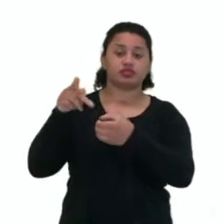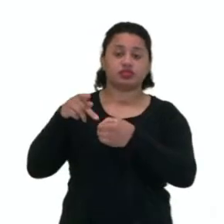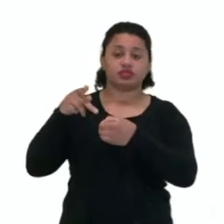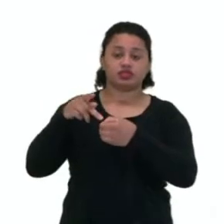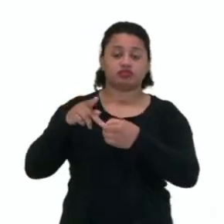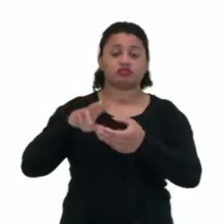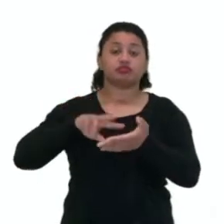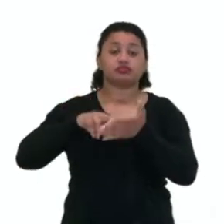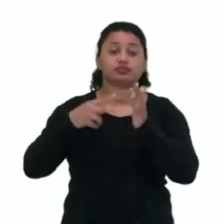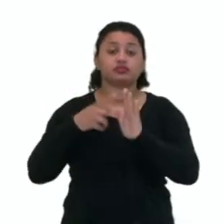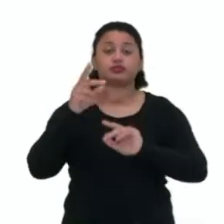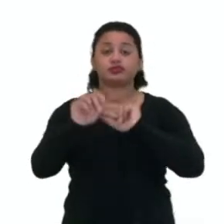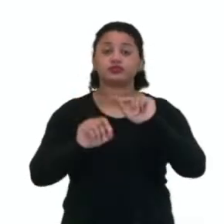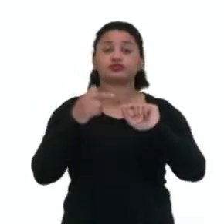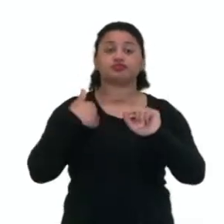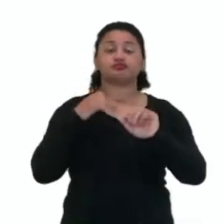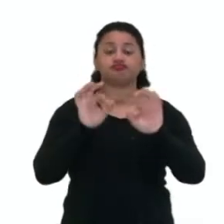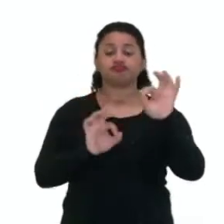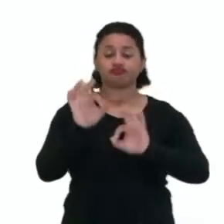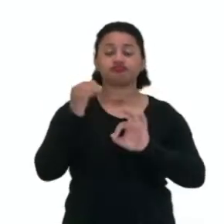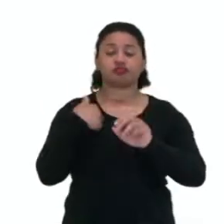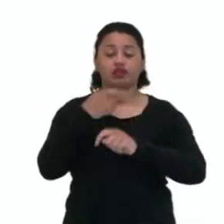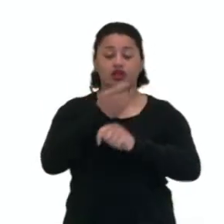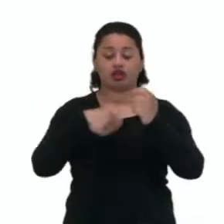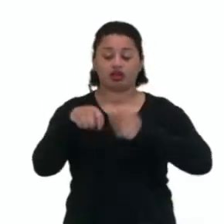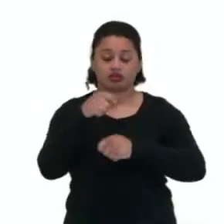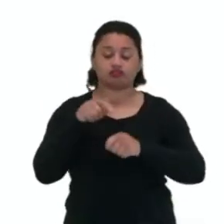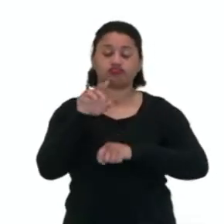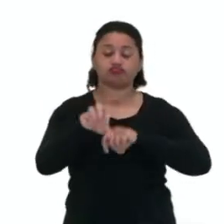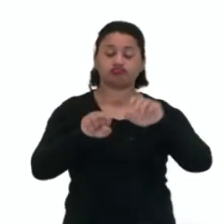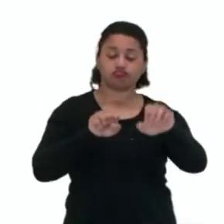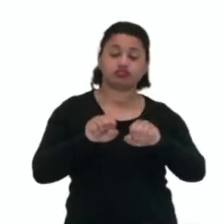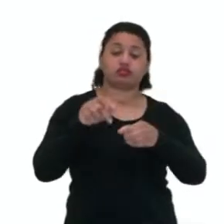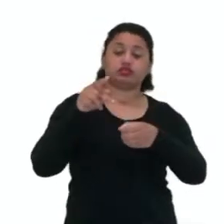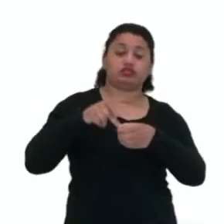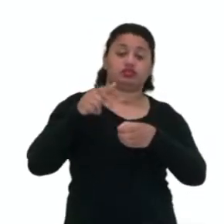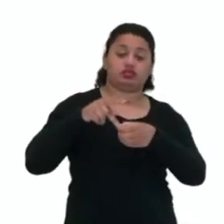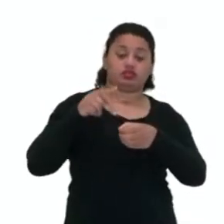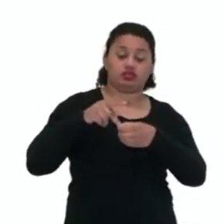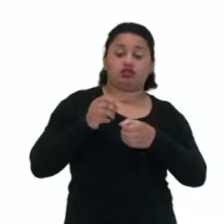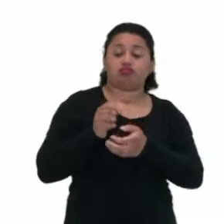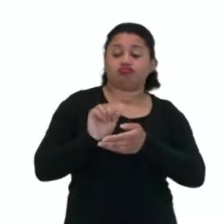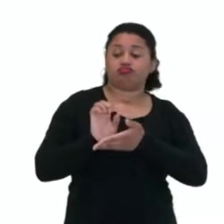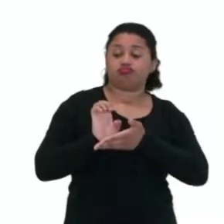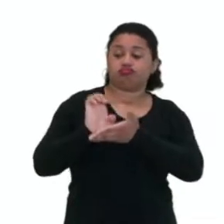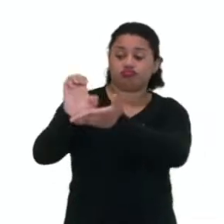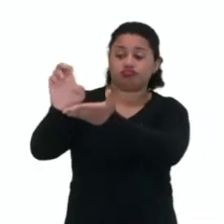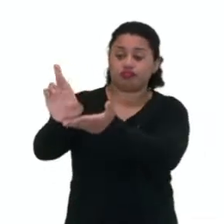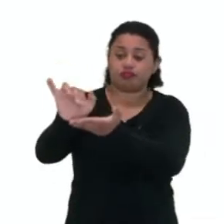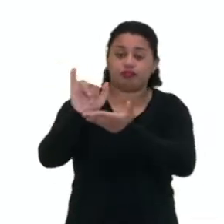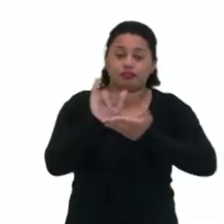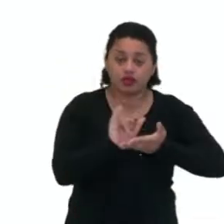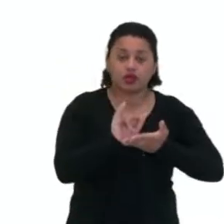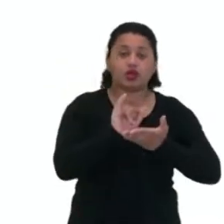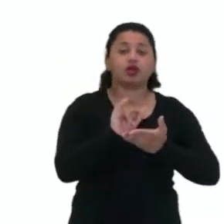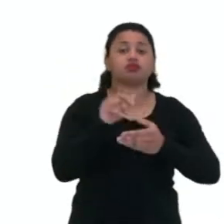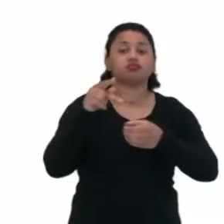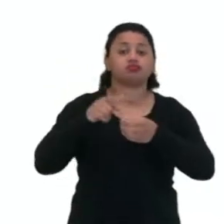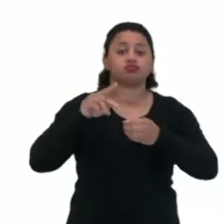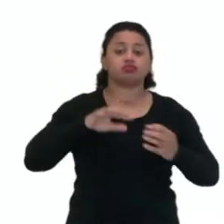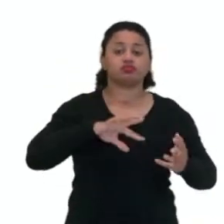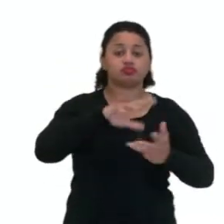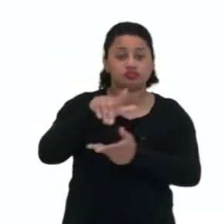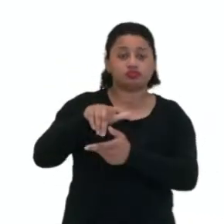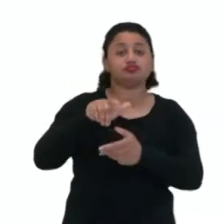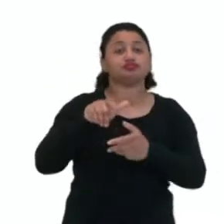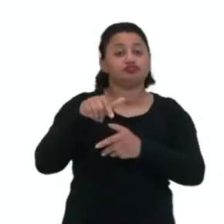uma organização que administra a exploração, produção, a exportação e importação de petróleo no mundo. E seus